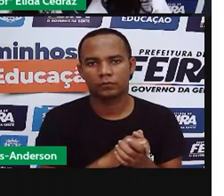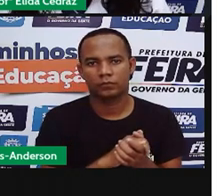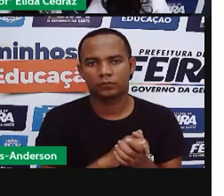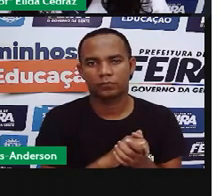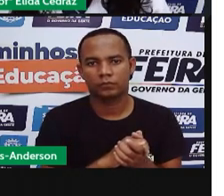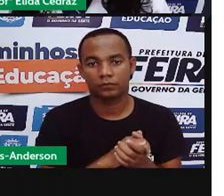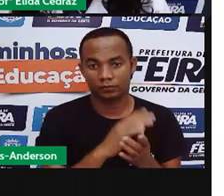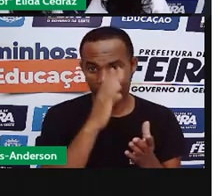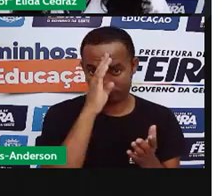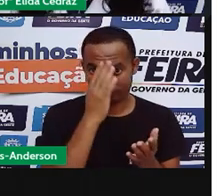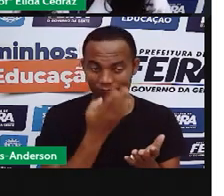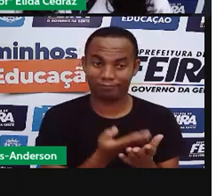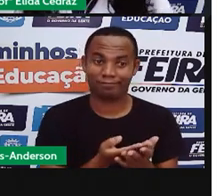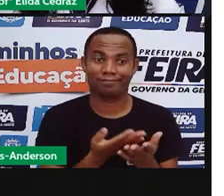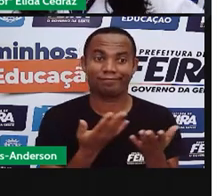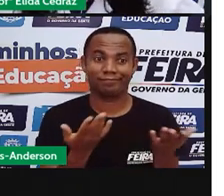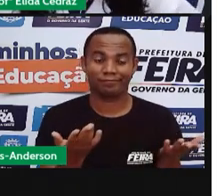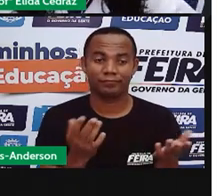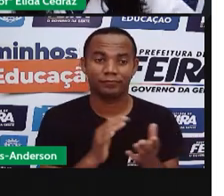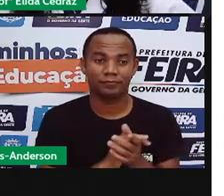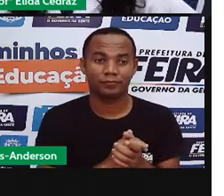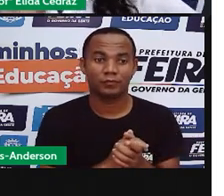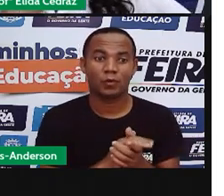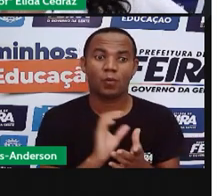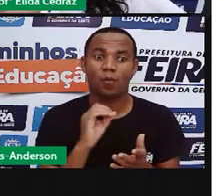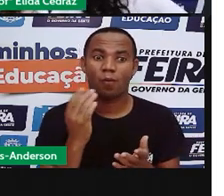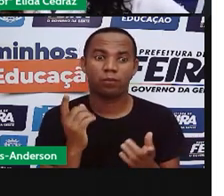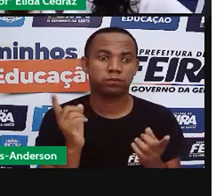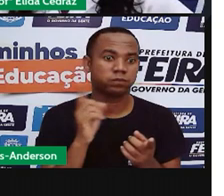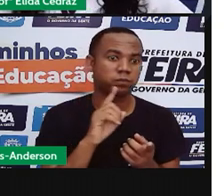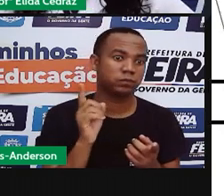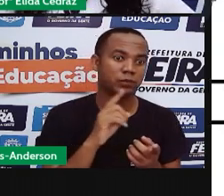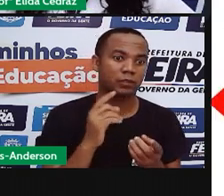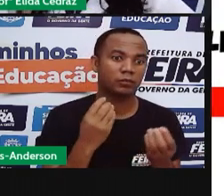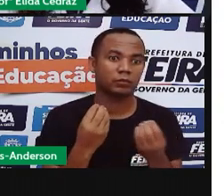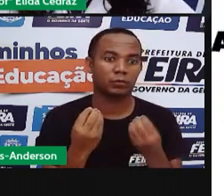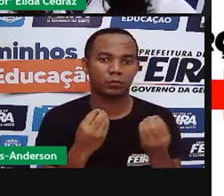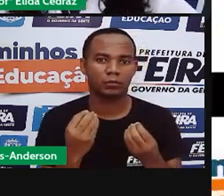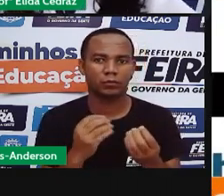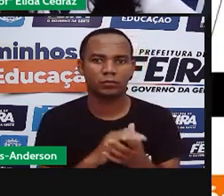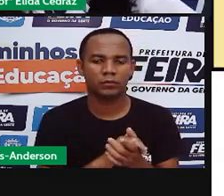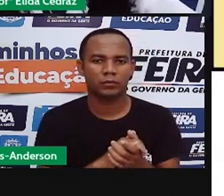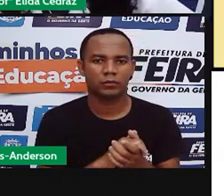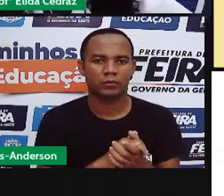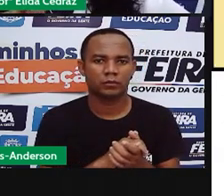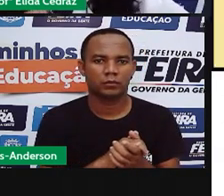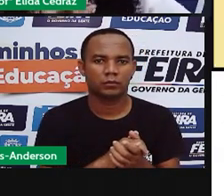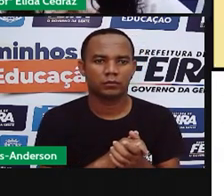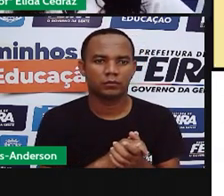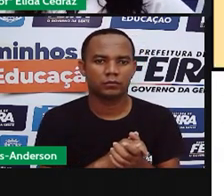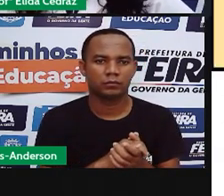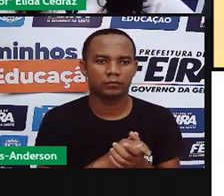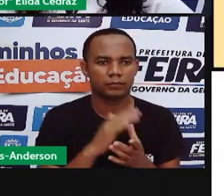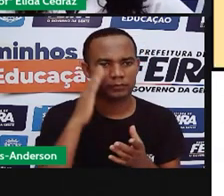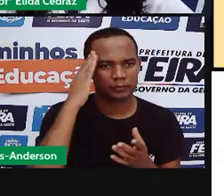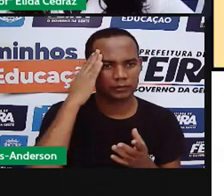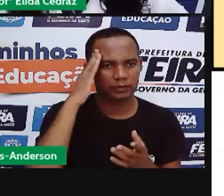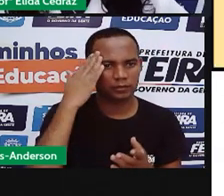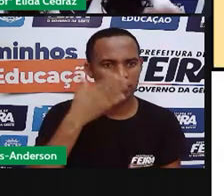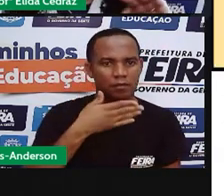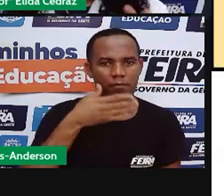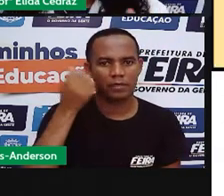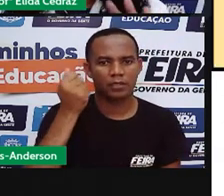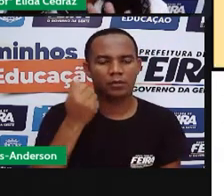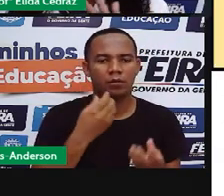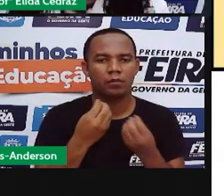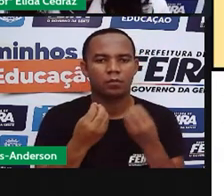Você acredita nisso? Ah, tá duvidando? Faz o teste. Vamos entender melhor sobre esse assunto